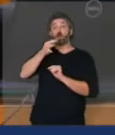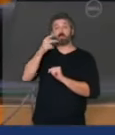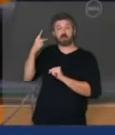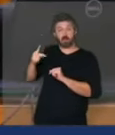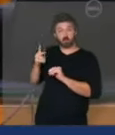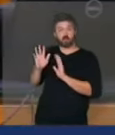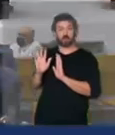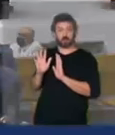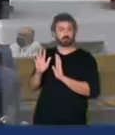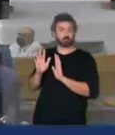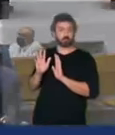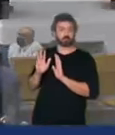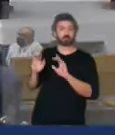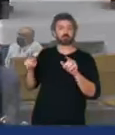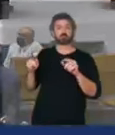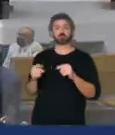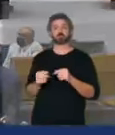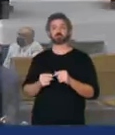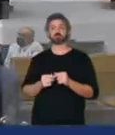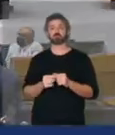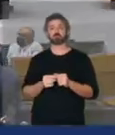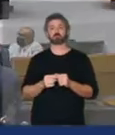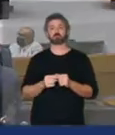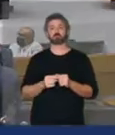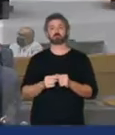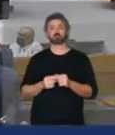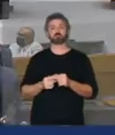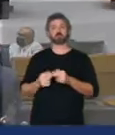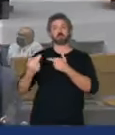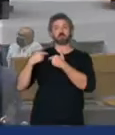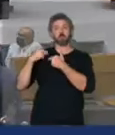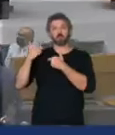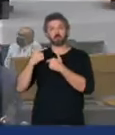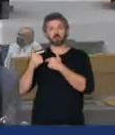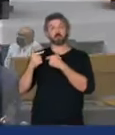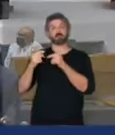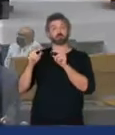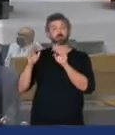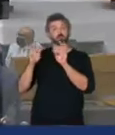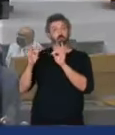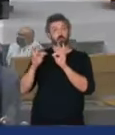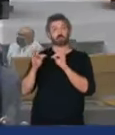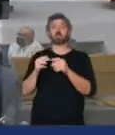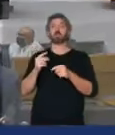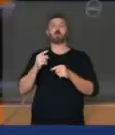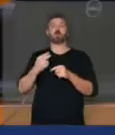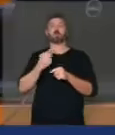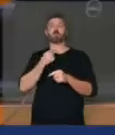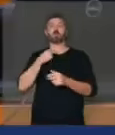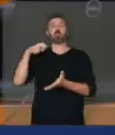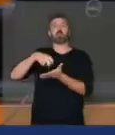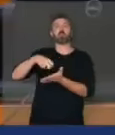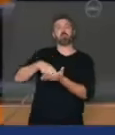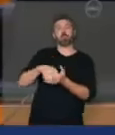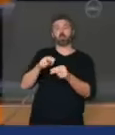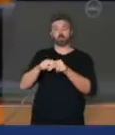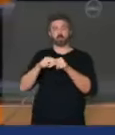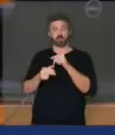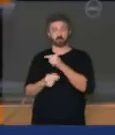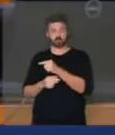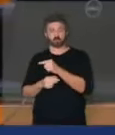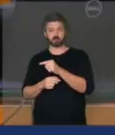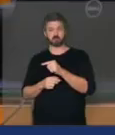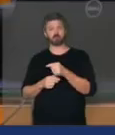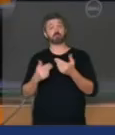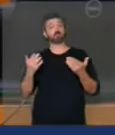orais irresponsável no sentido técnico de que não é passível de responder penalmente por elas,